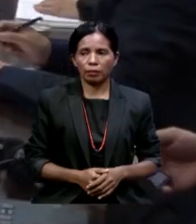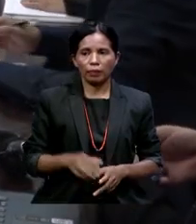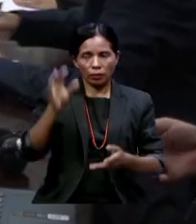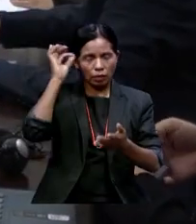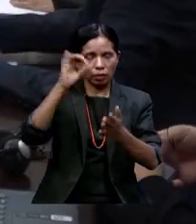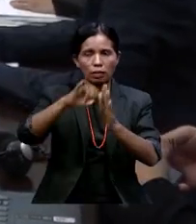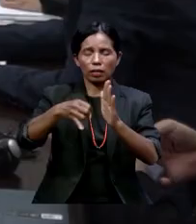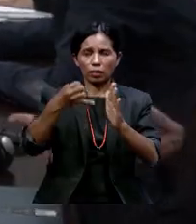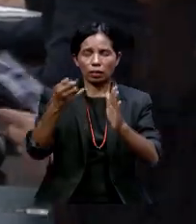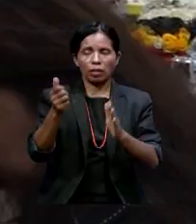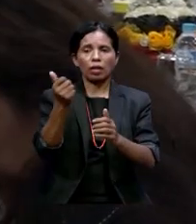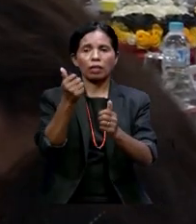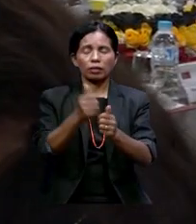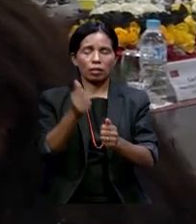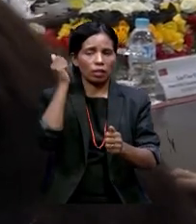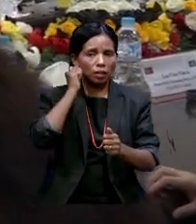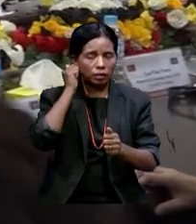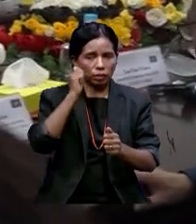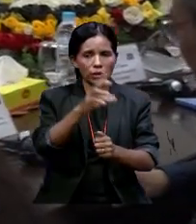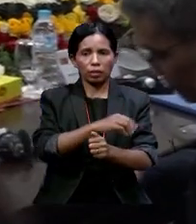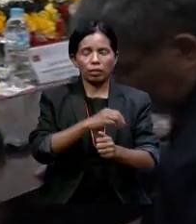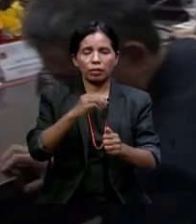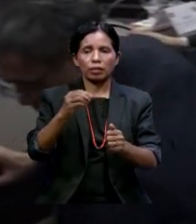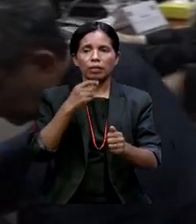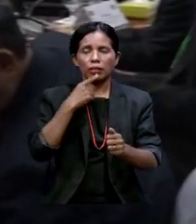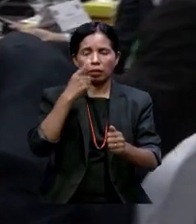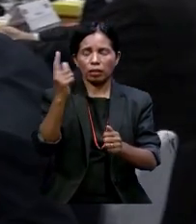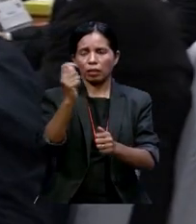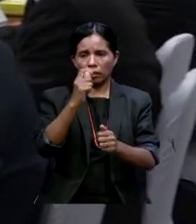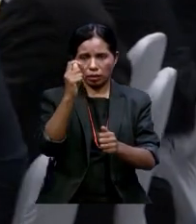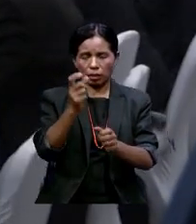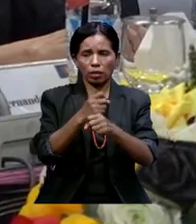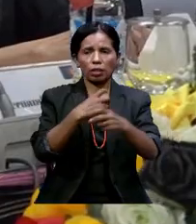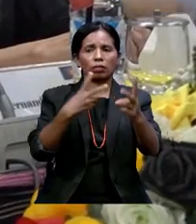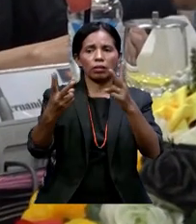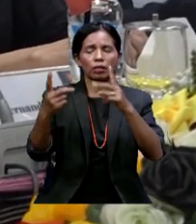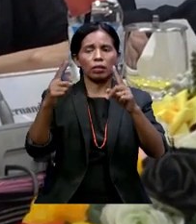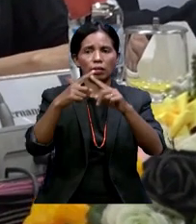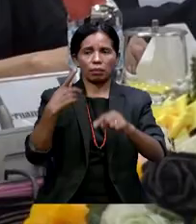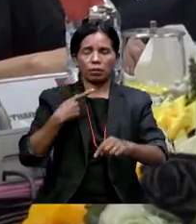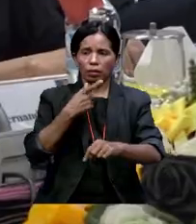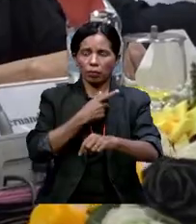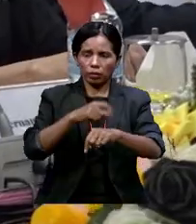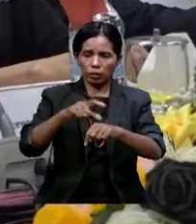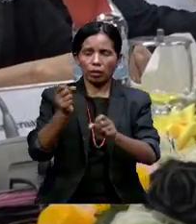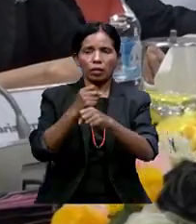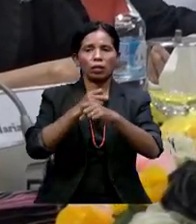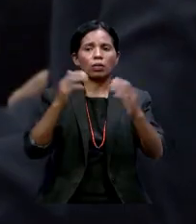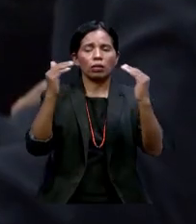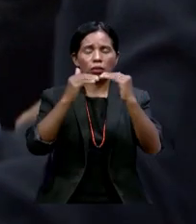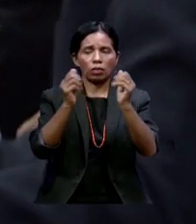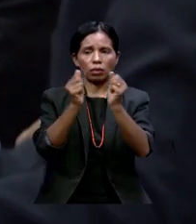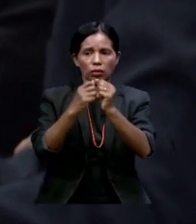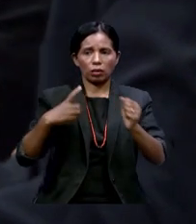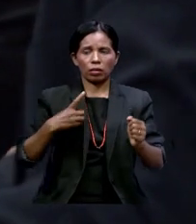Secretário Geral da Associação da Nação Sudeste Asiático, ka ASEAN, terça né, a visita para o Parlamento Nacional, onde há o encontro com o deputado